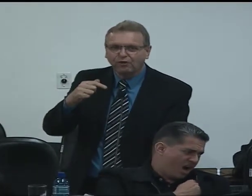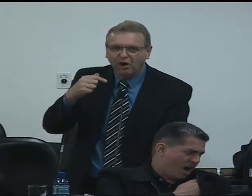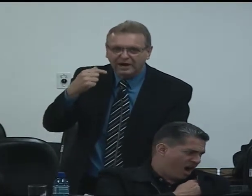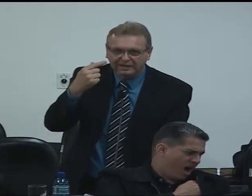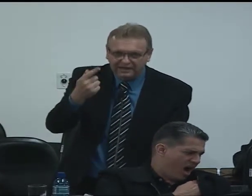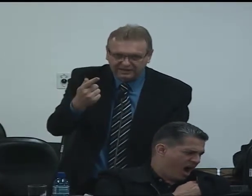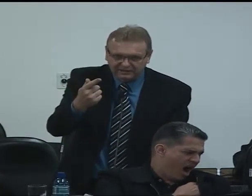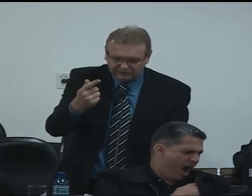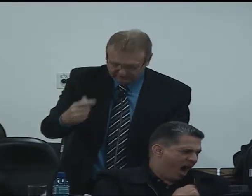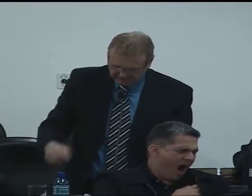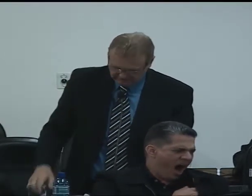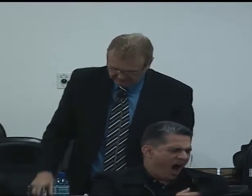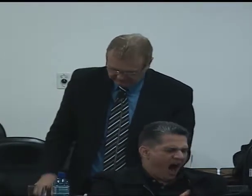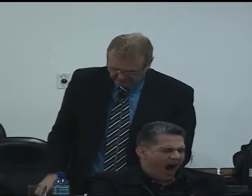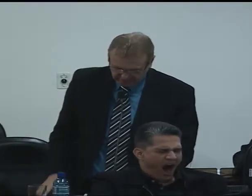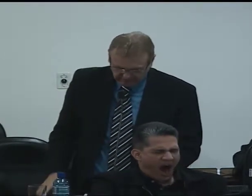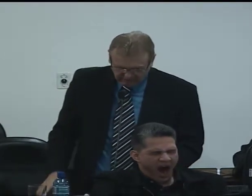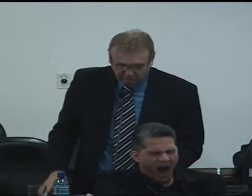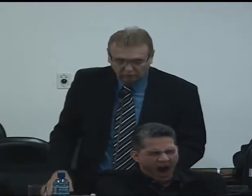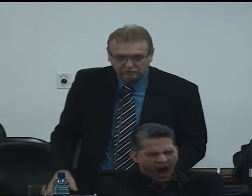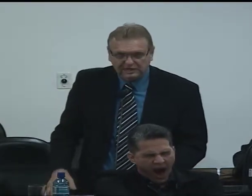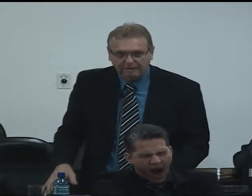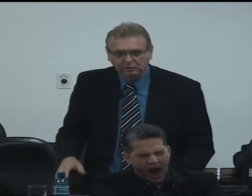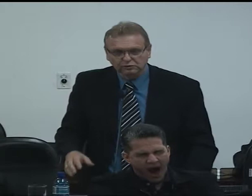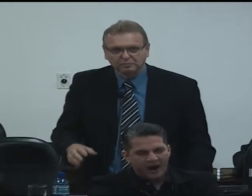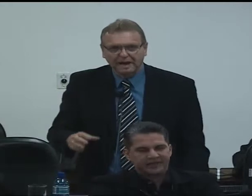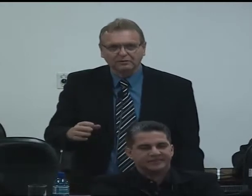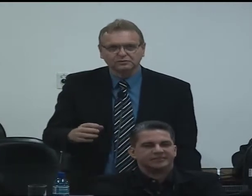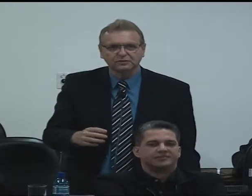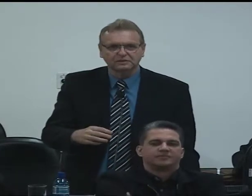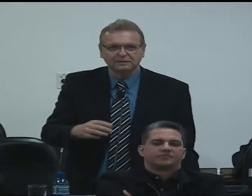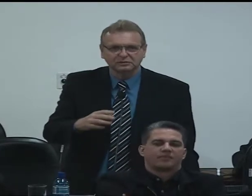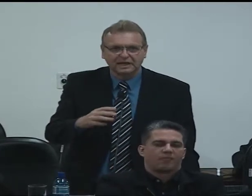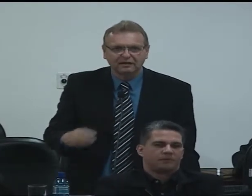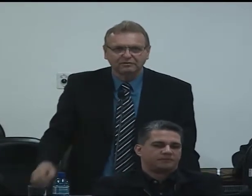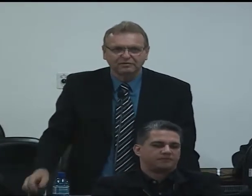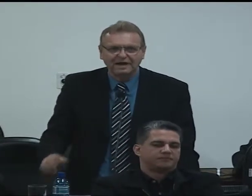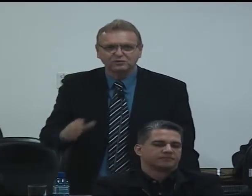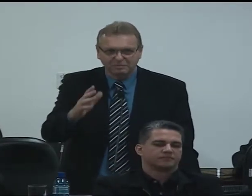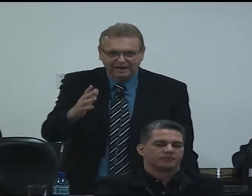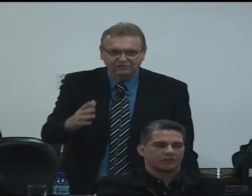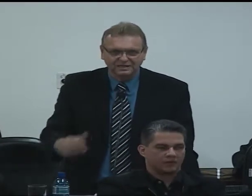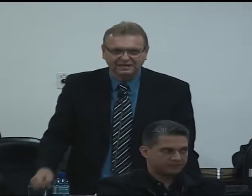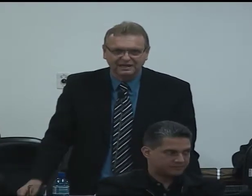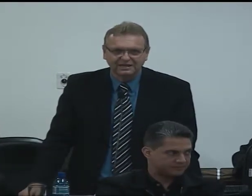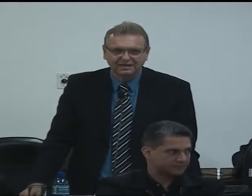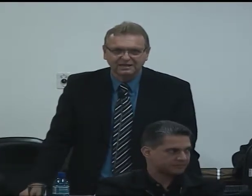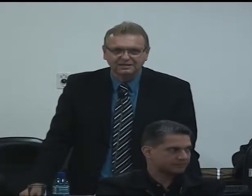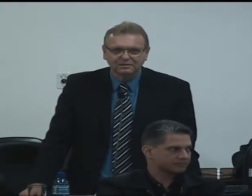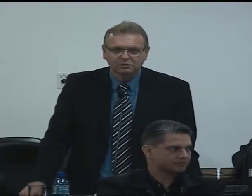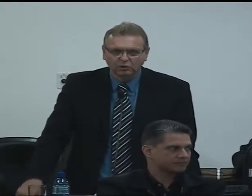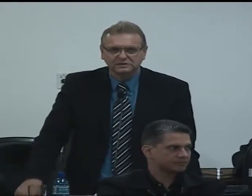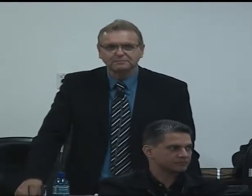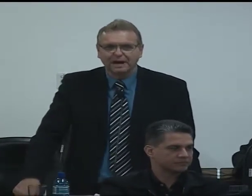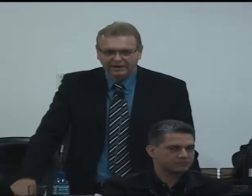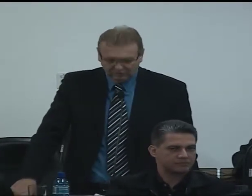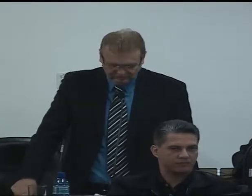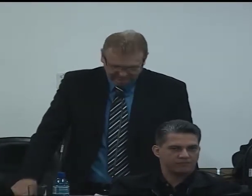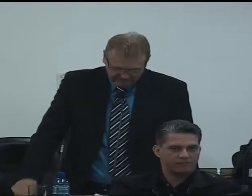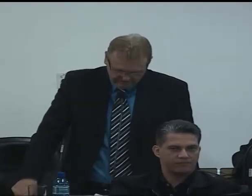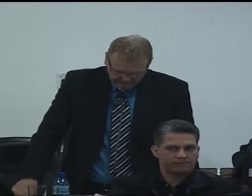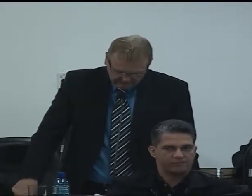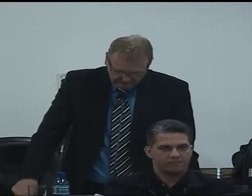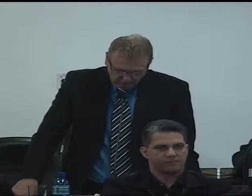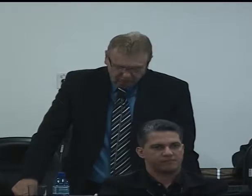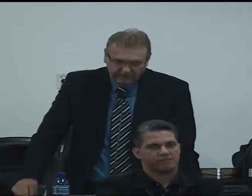fora da igreja então todo sábado nos bairros nós temos a vários bairros aqui 12 bairros